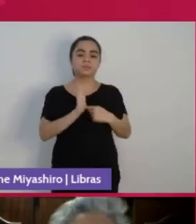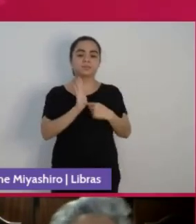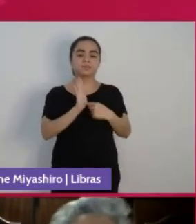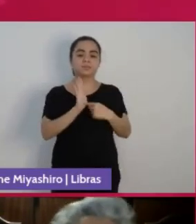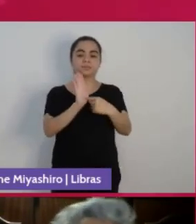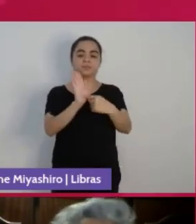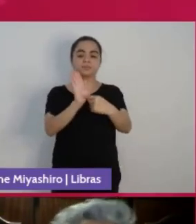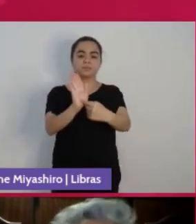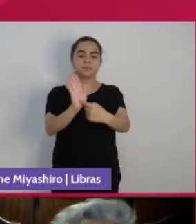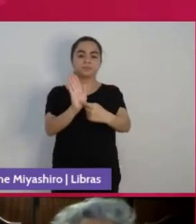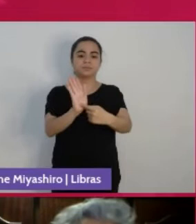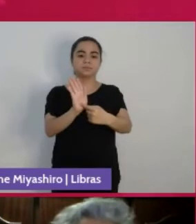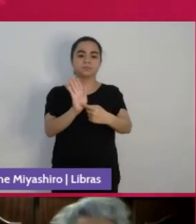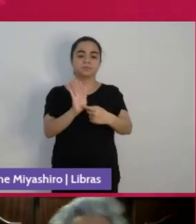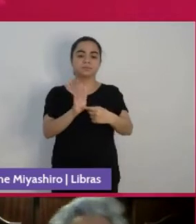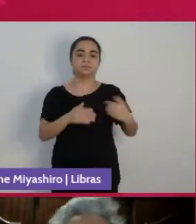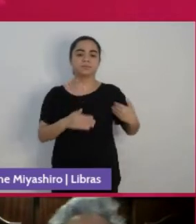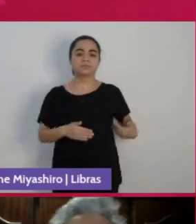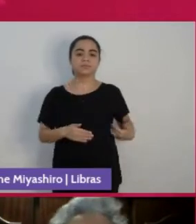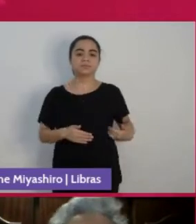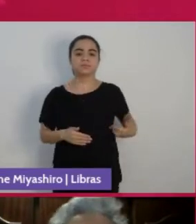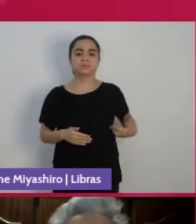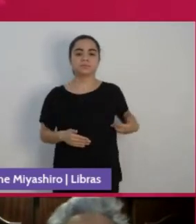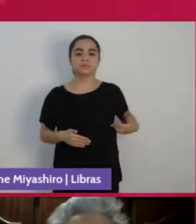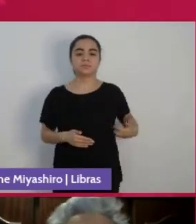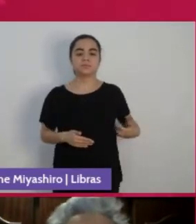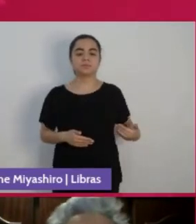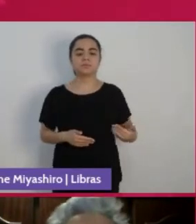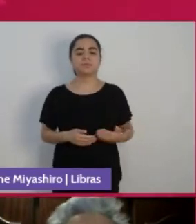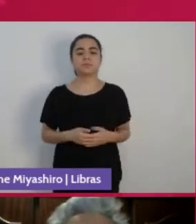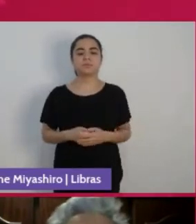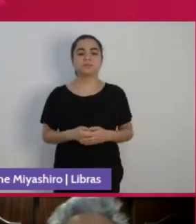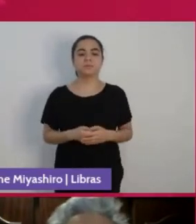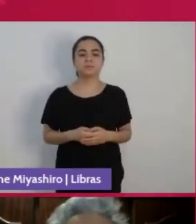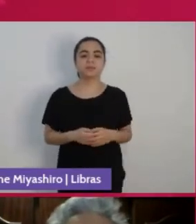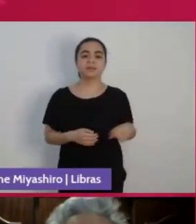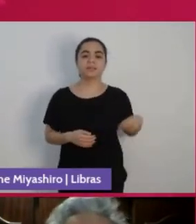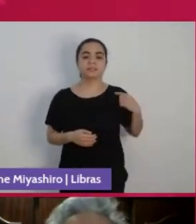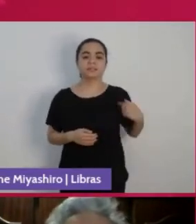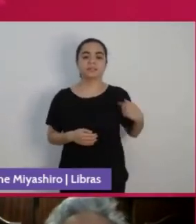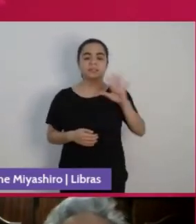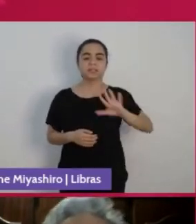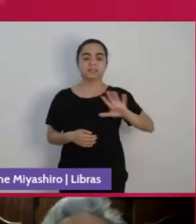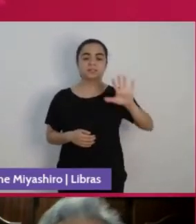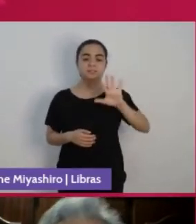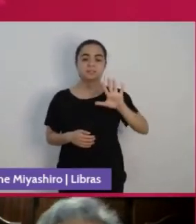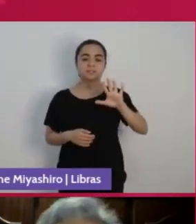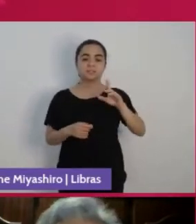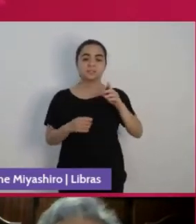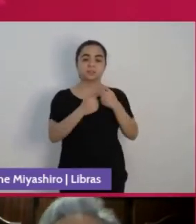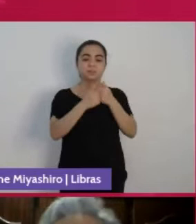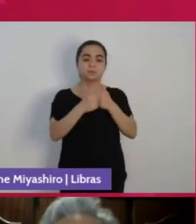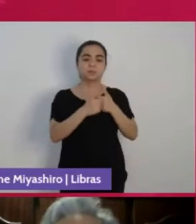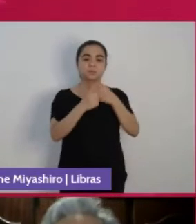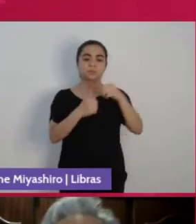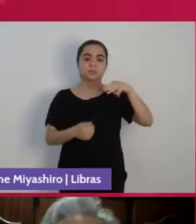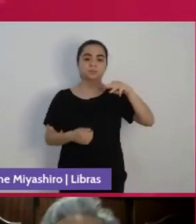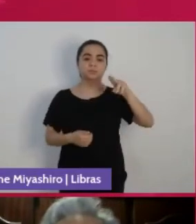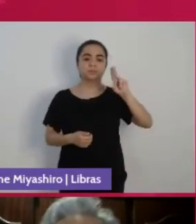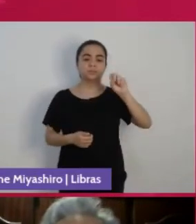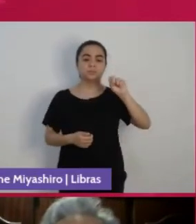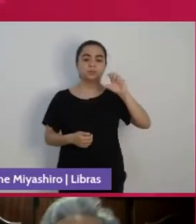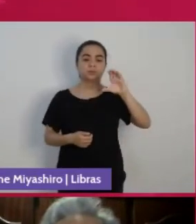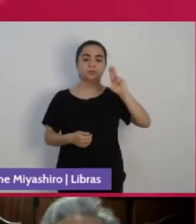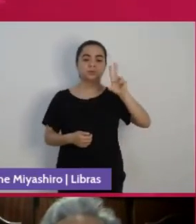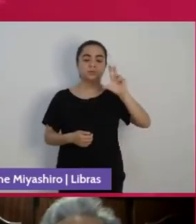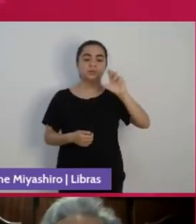a cauda da mama, né? Mostrar essa região próxima do músculo peitoral. E aqui, feita